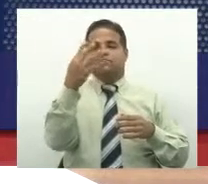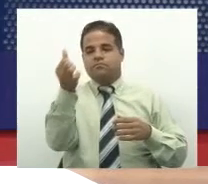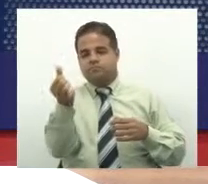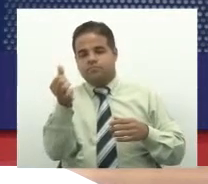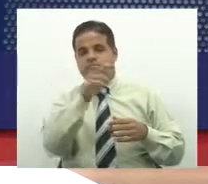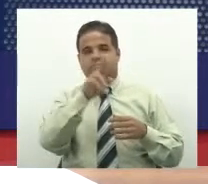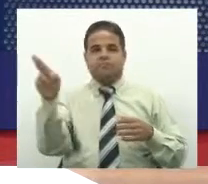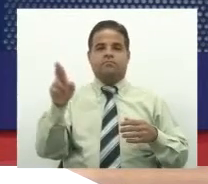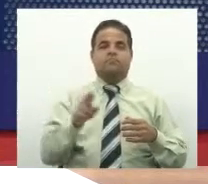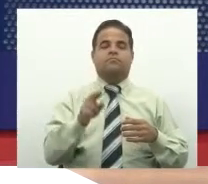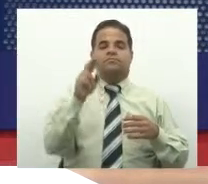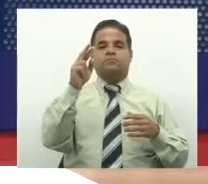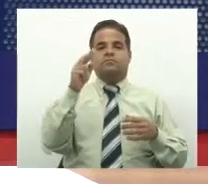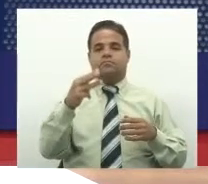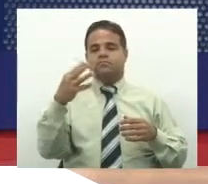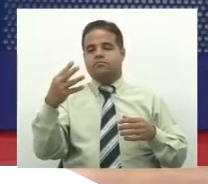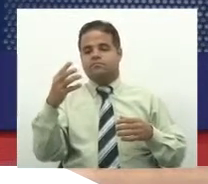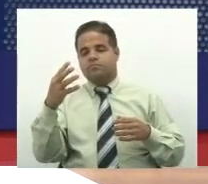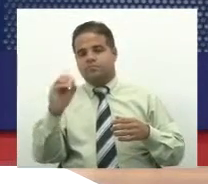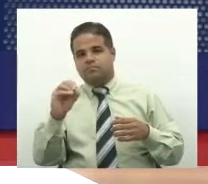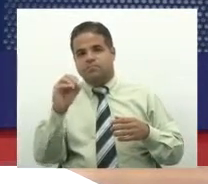9.132.346,40.